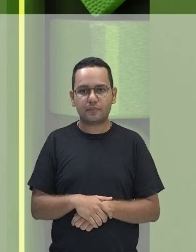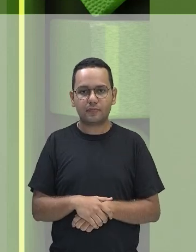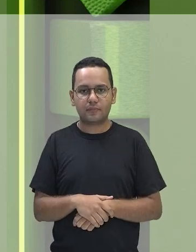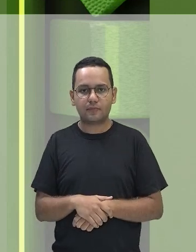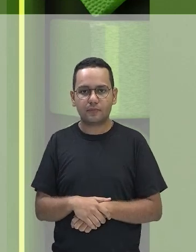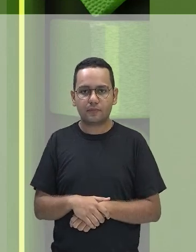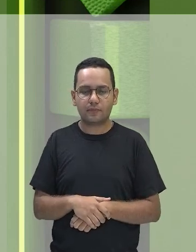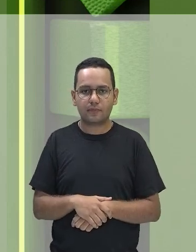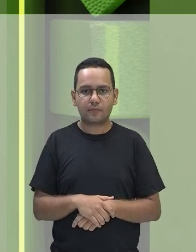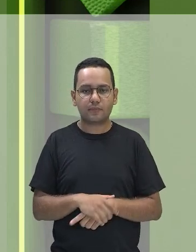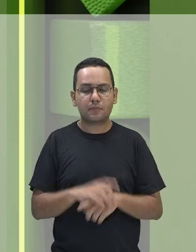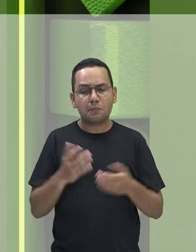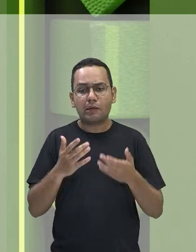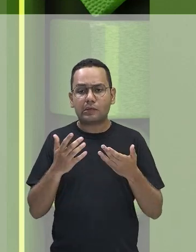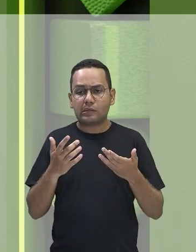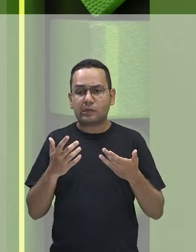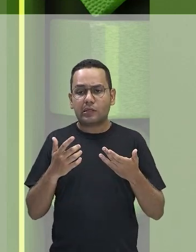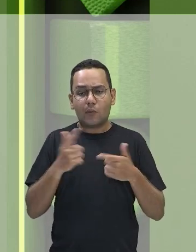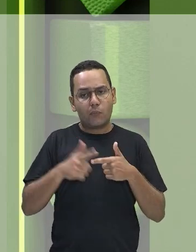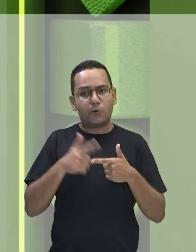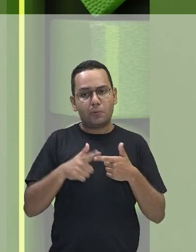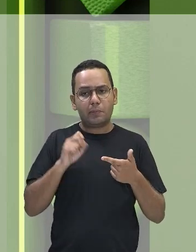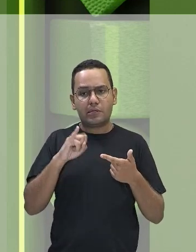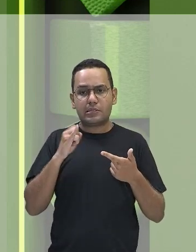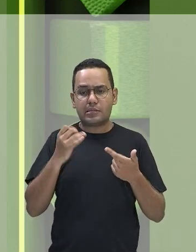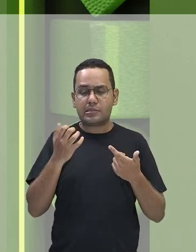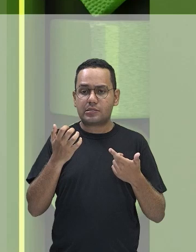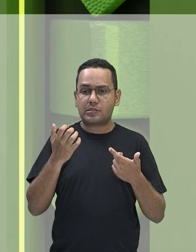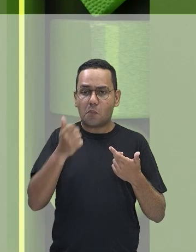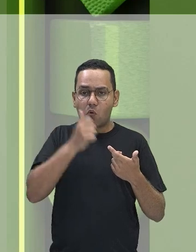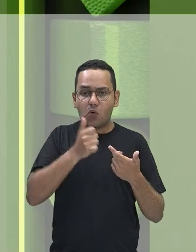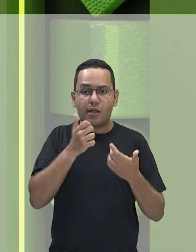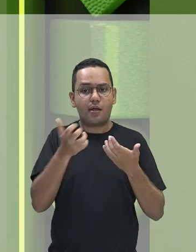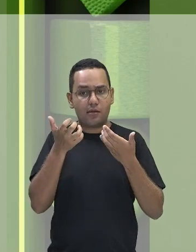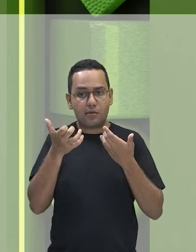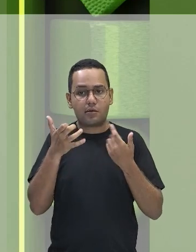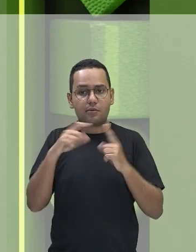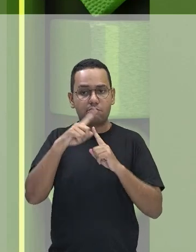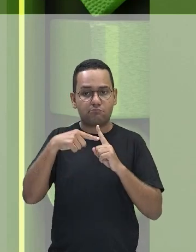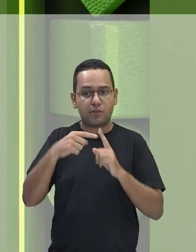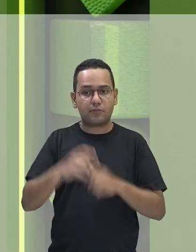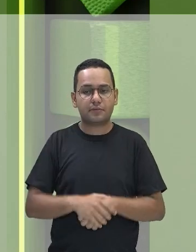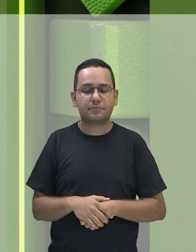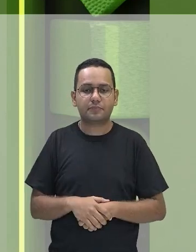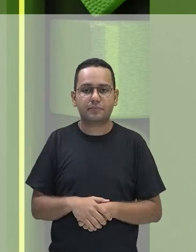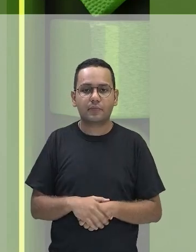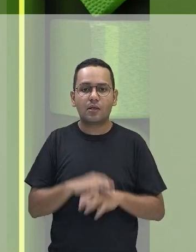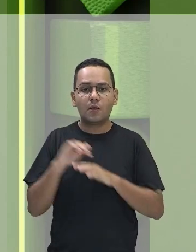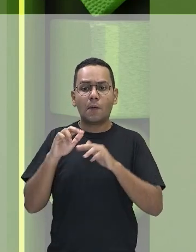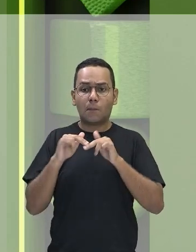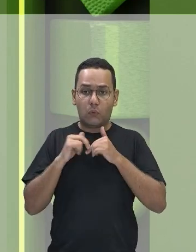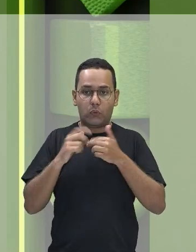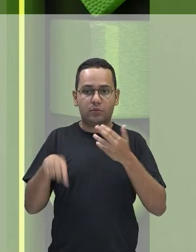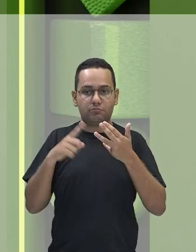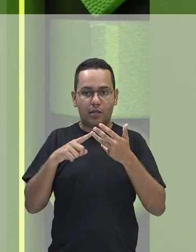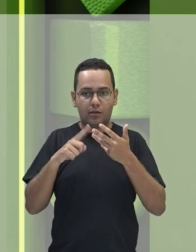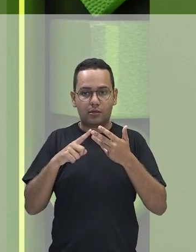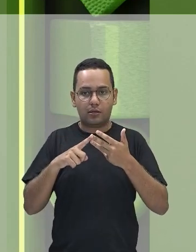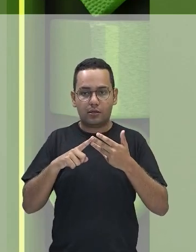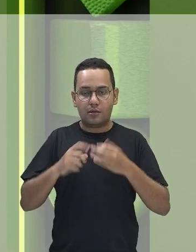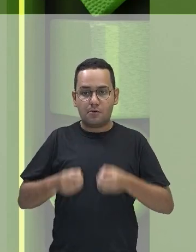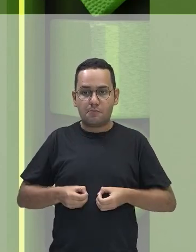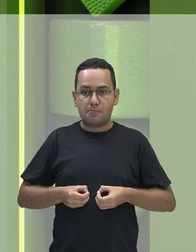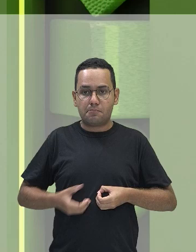desejam engravidar. Além disso, a síndrome de ovários policísticos prejudica a